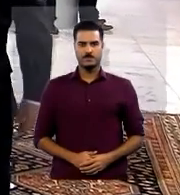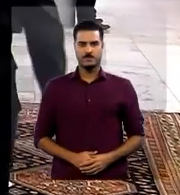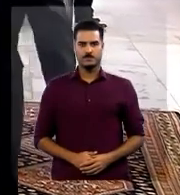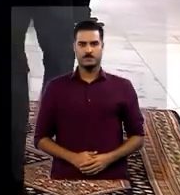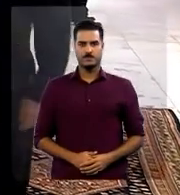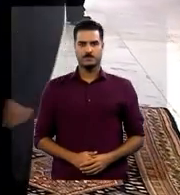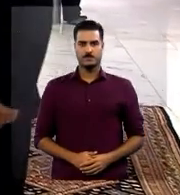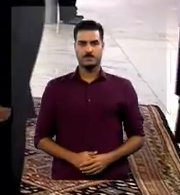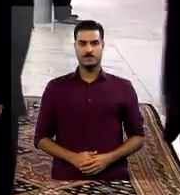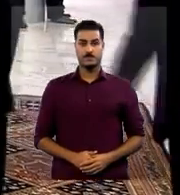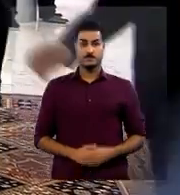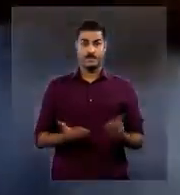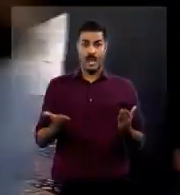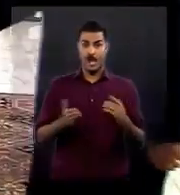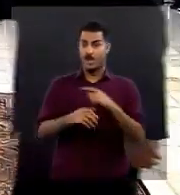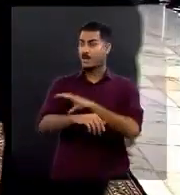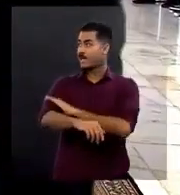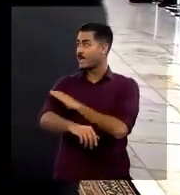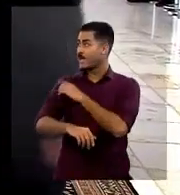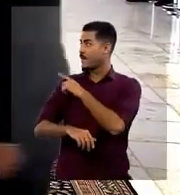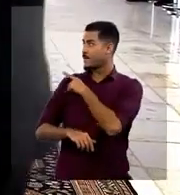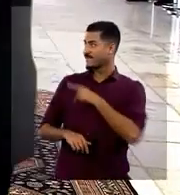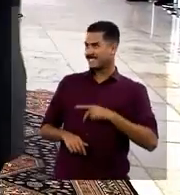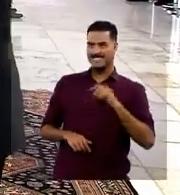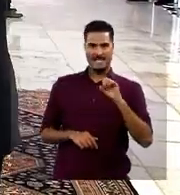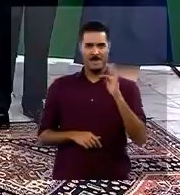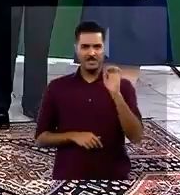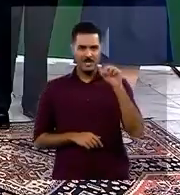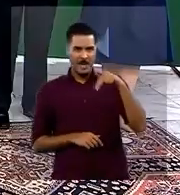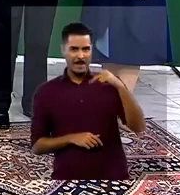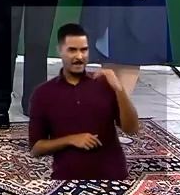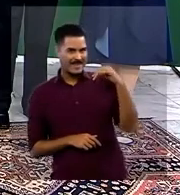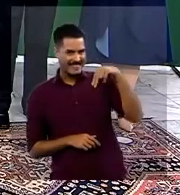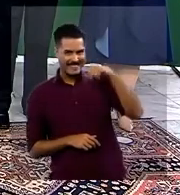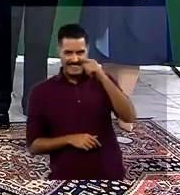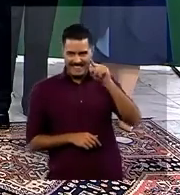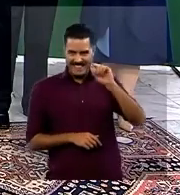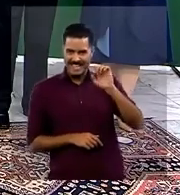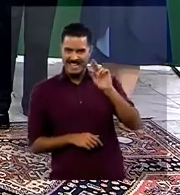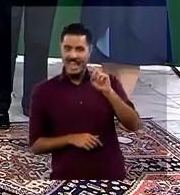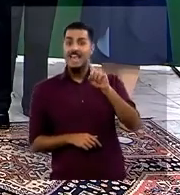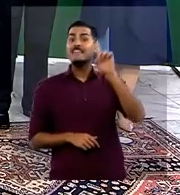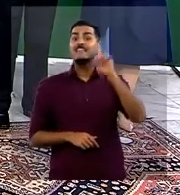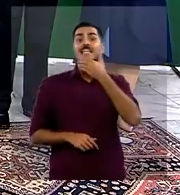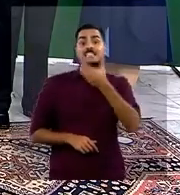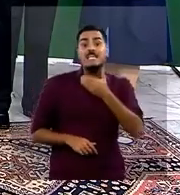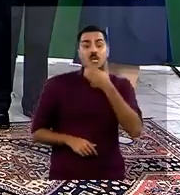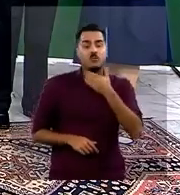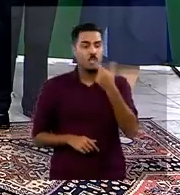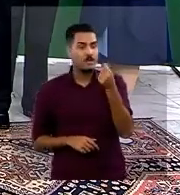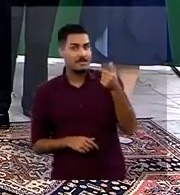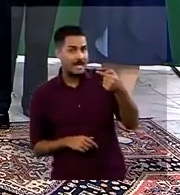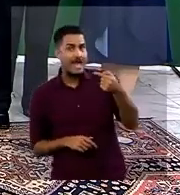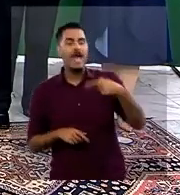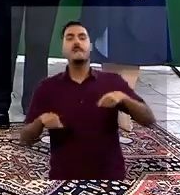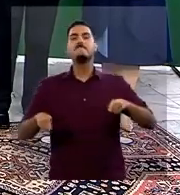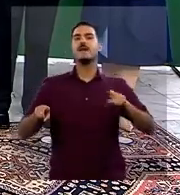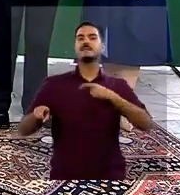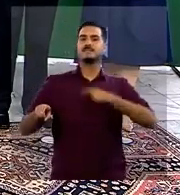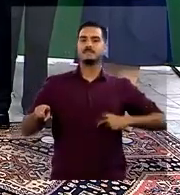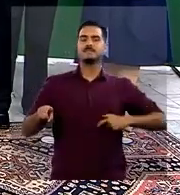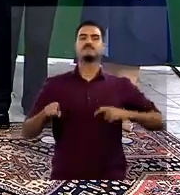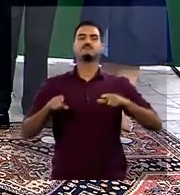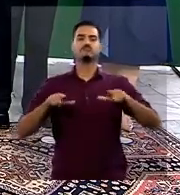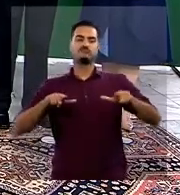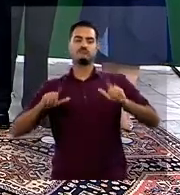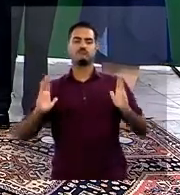Agora o presidente chileno Sebastián Piñera, ele foi eleito em dezembro de 2017 para um mandato de 4 anos.